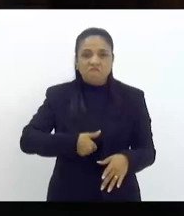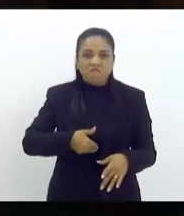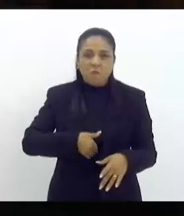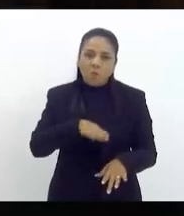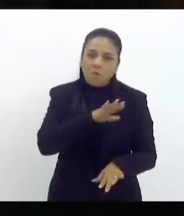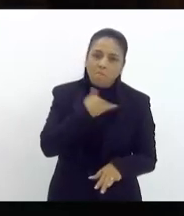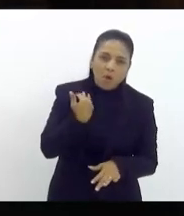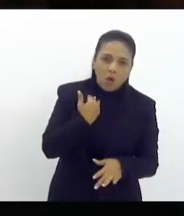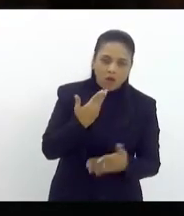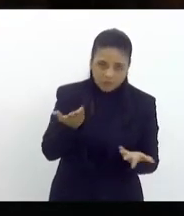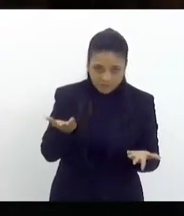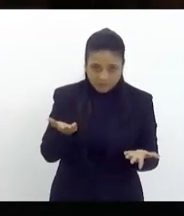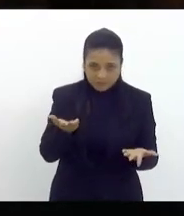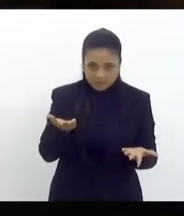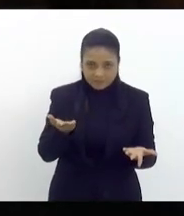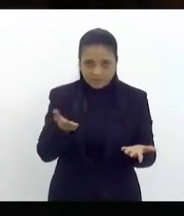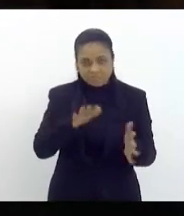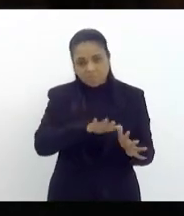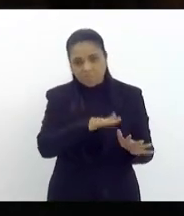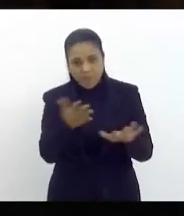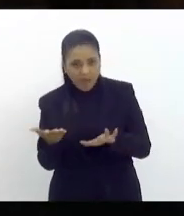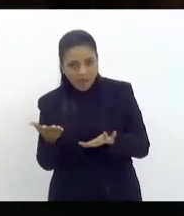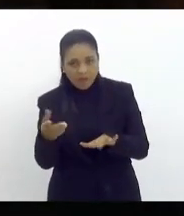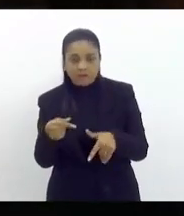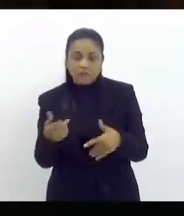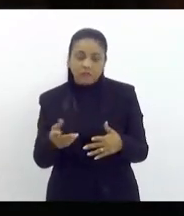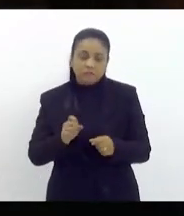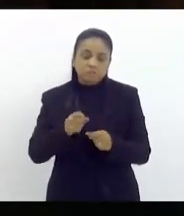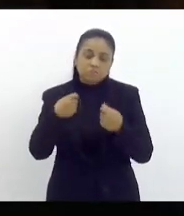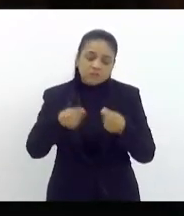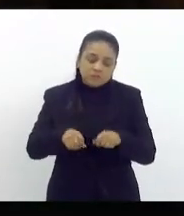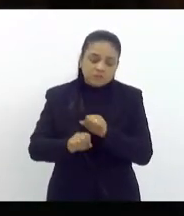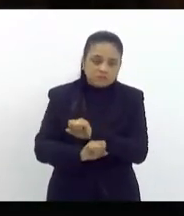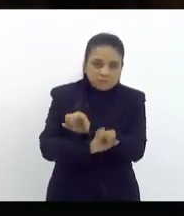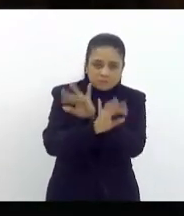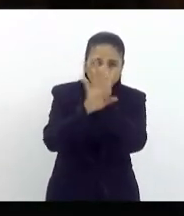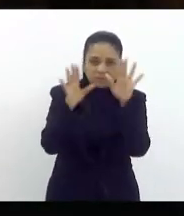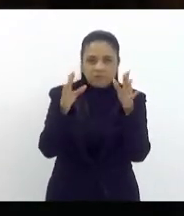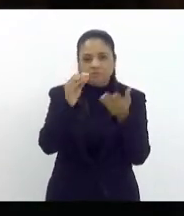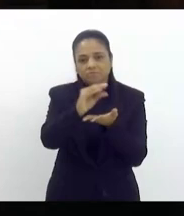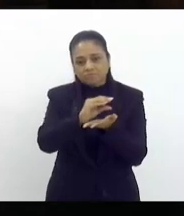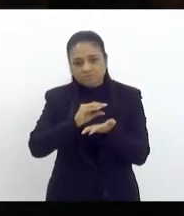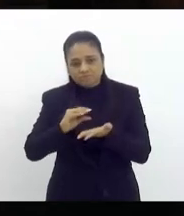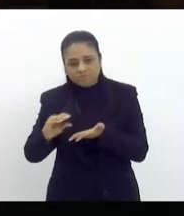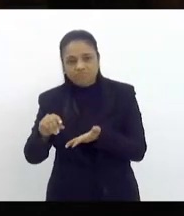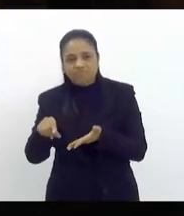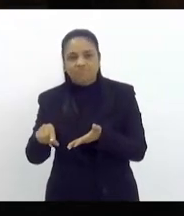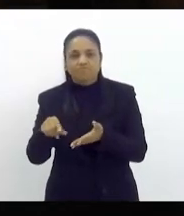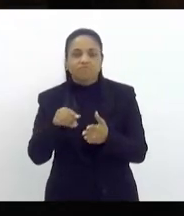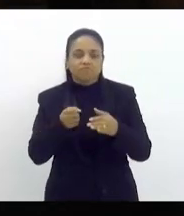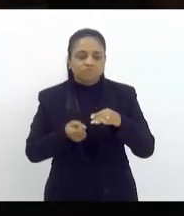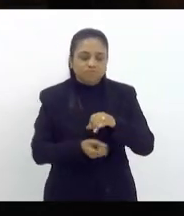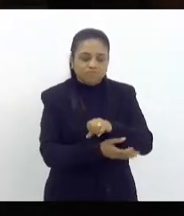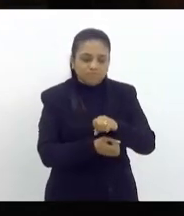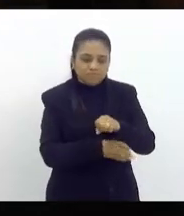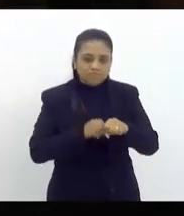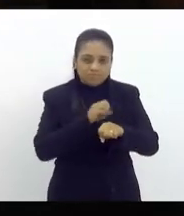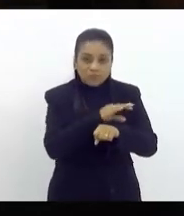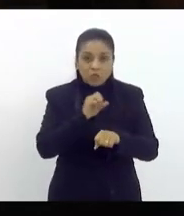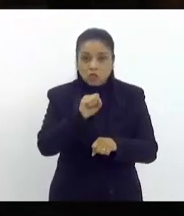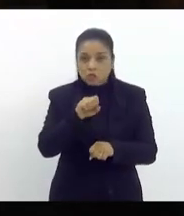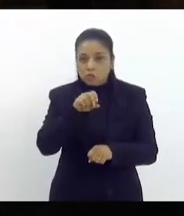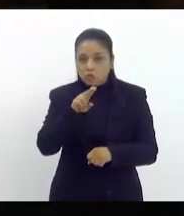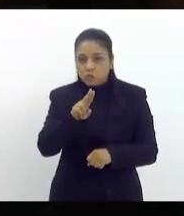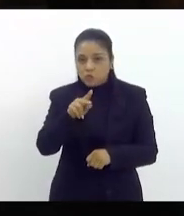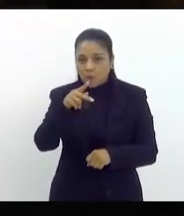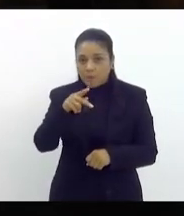que a gente tenha transparência mínima possível sobre os recursos empenhados no programa super RJ essa é